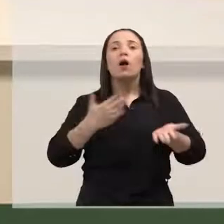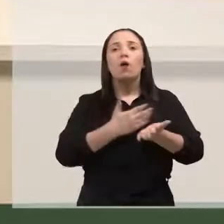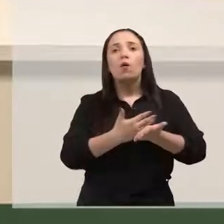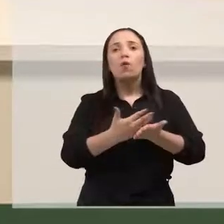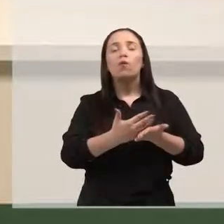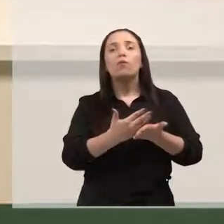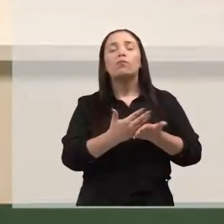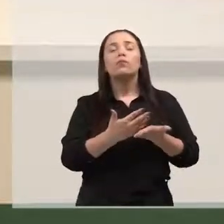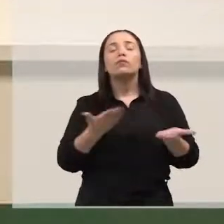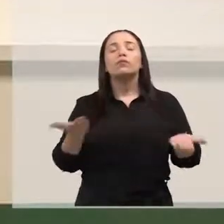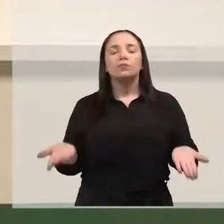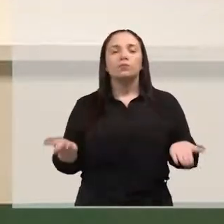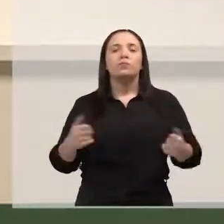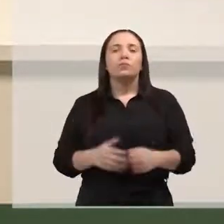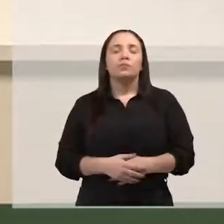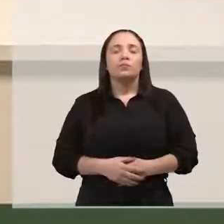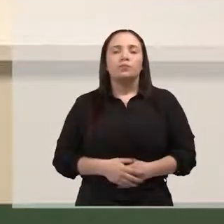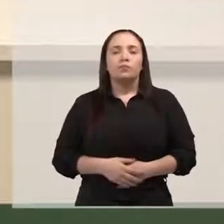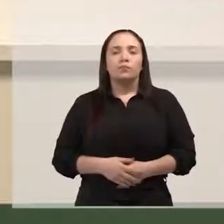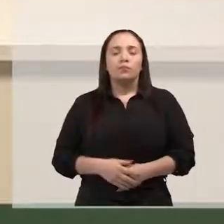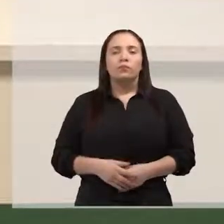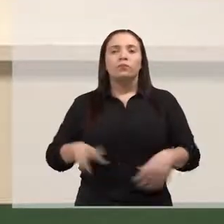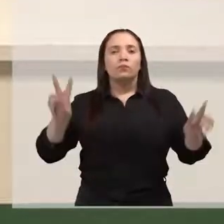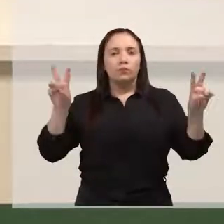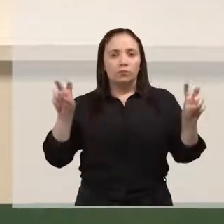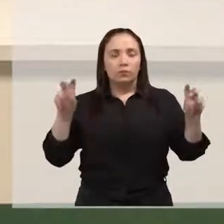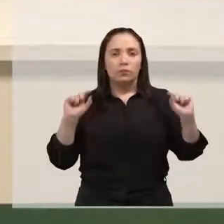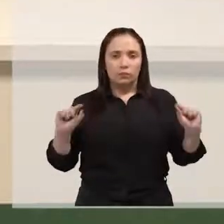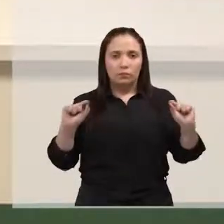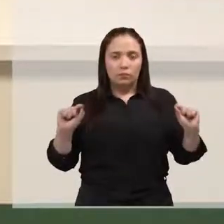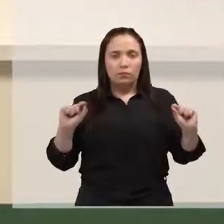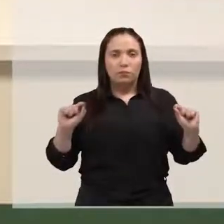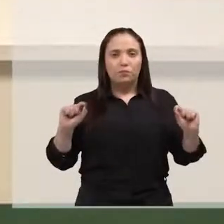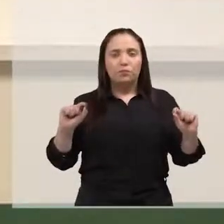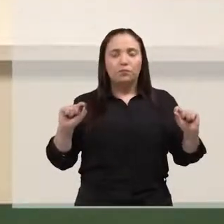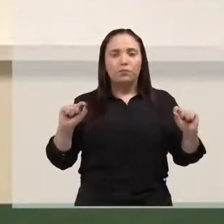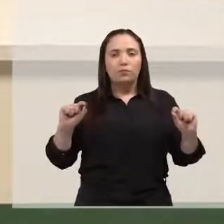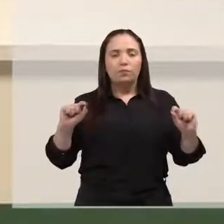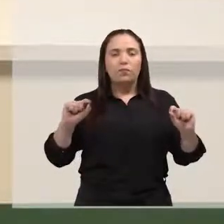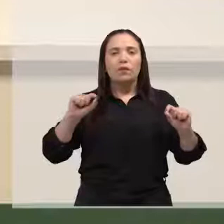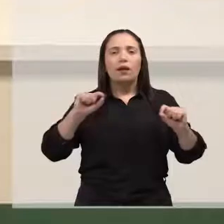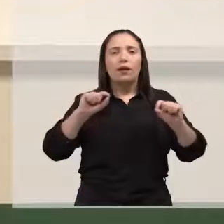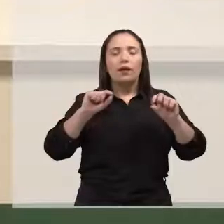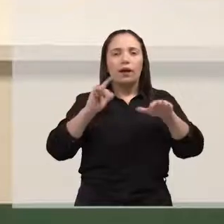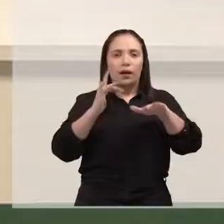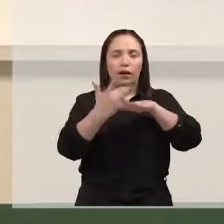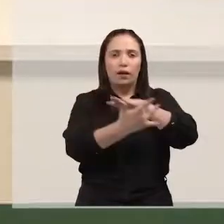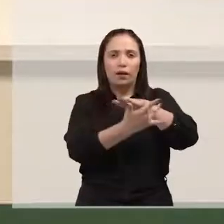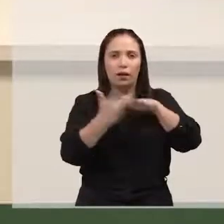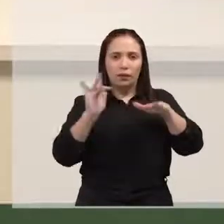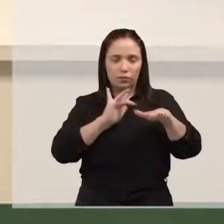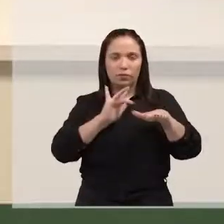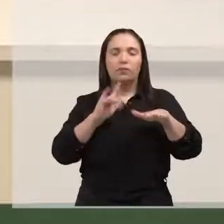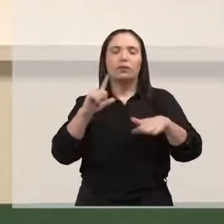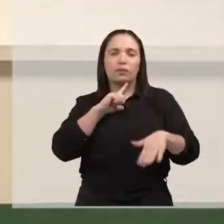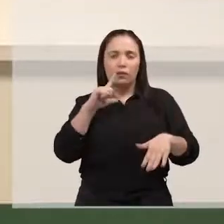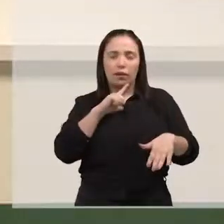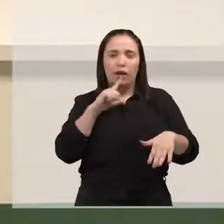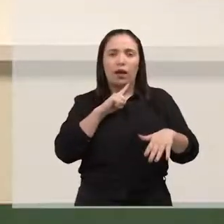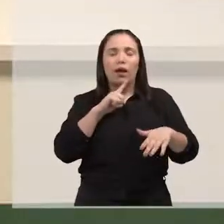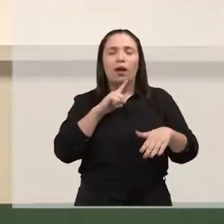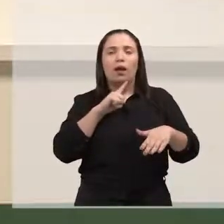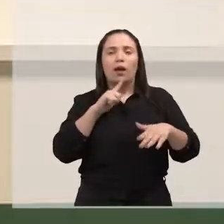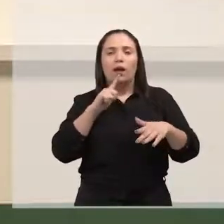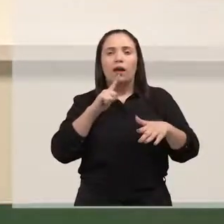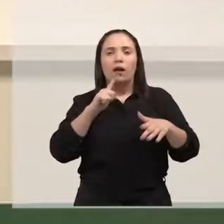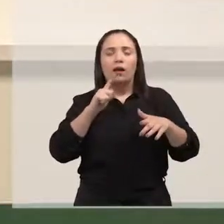logo, Luiz. A gente já falou aqui, cara, sobre essa questão da intolerância nas redes sociais. Já discuti isso com você, mas não é só nas redes